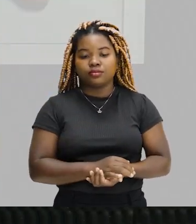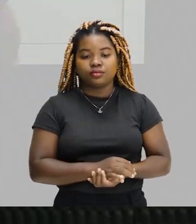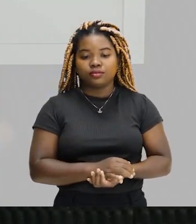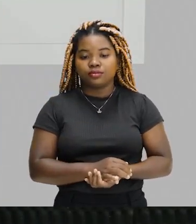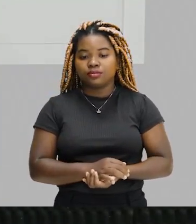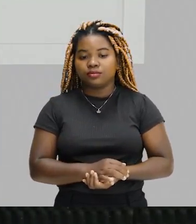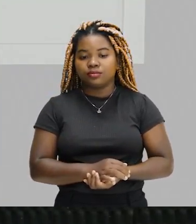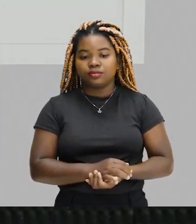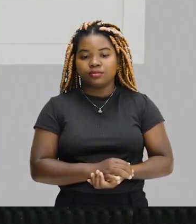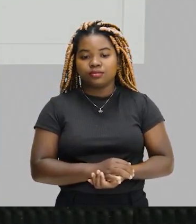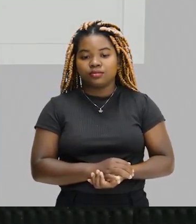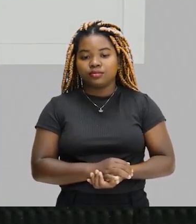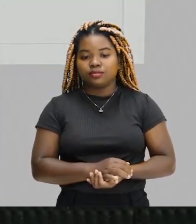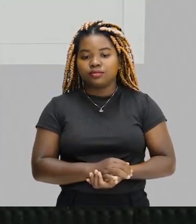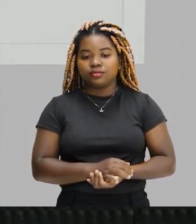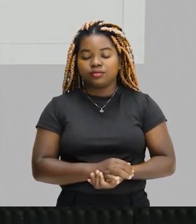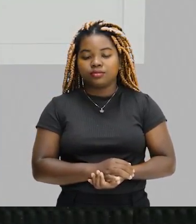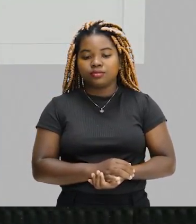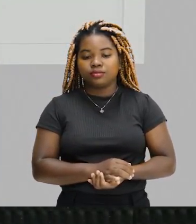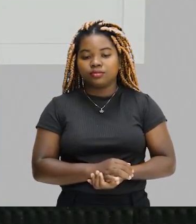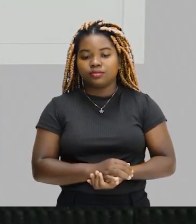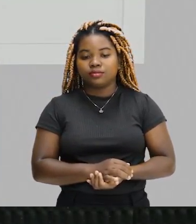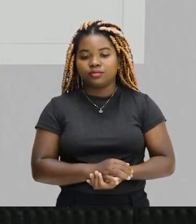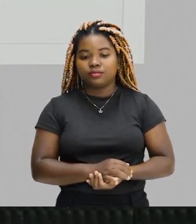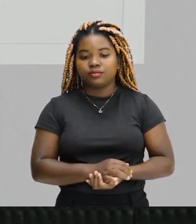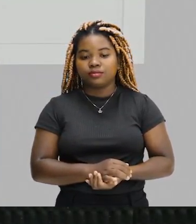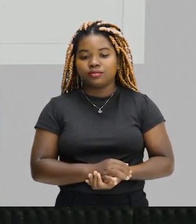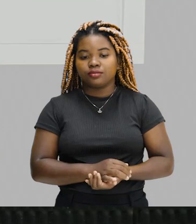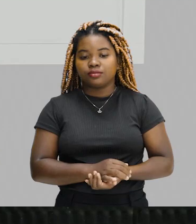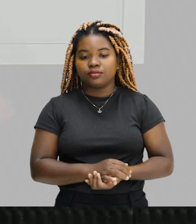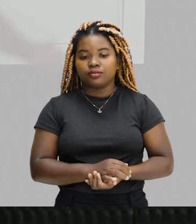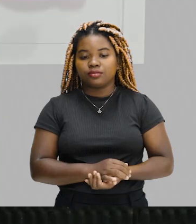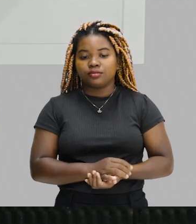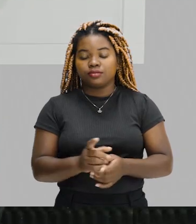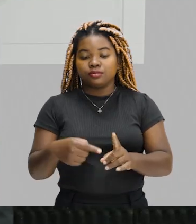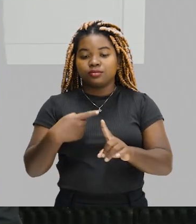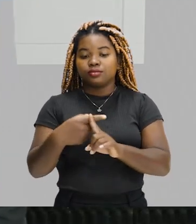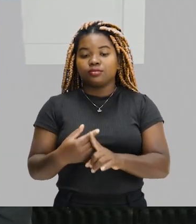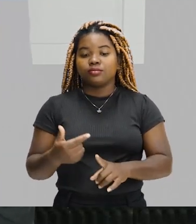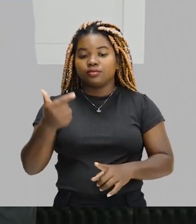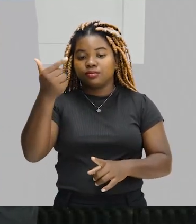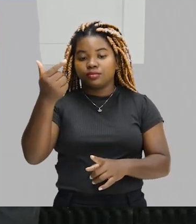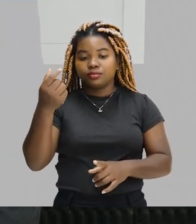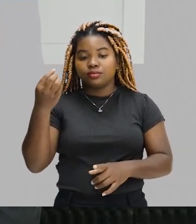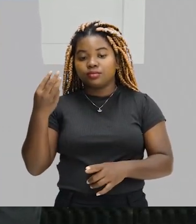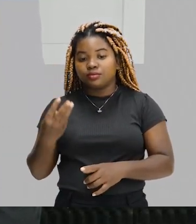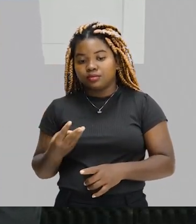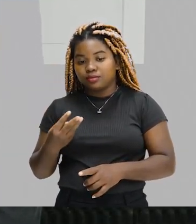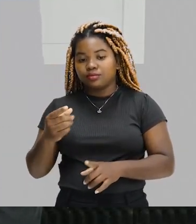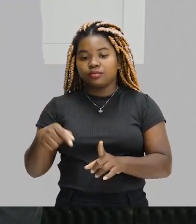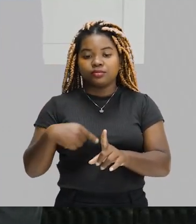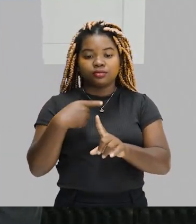1/3 e duas partículas up, 2 quarks up. Então vai ficar